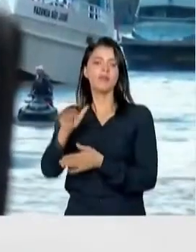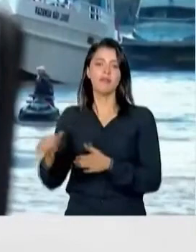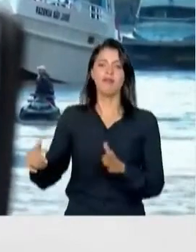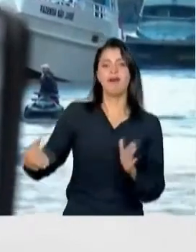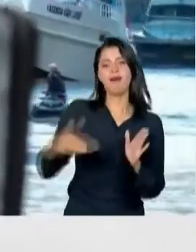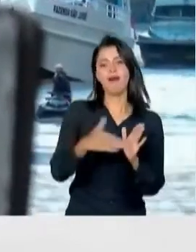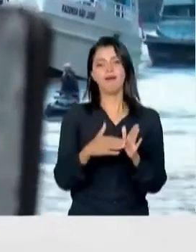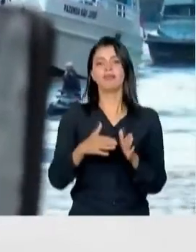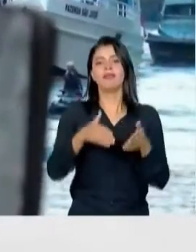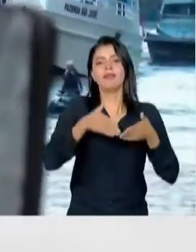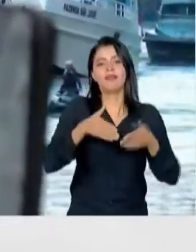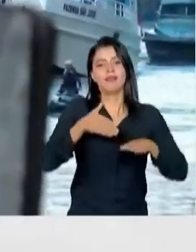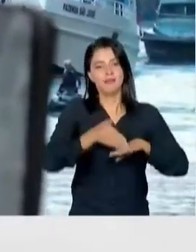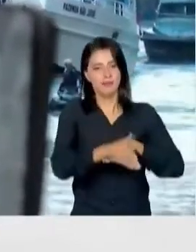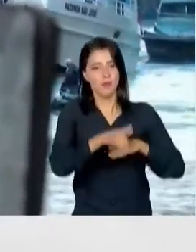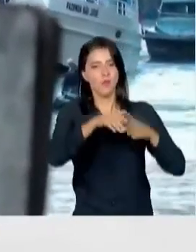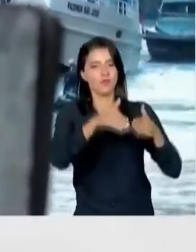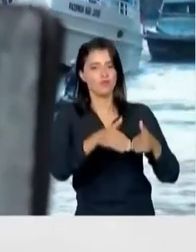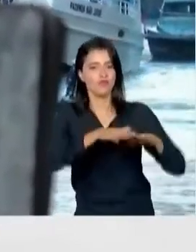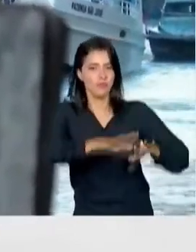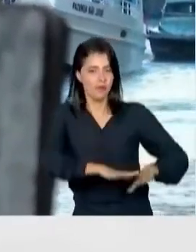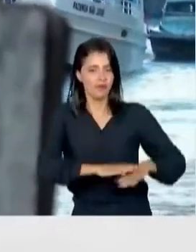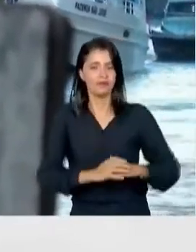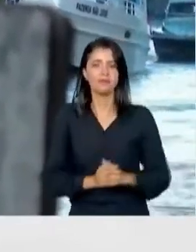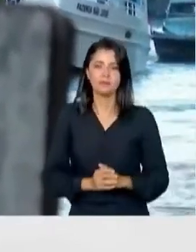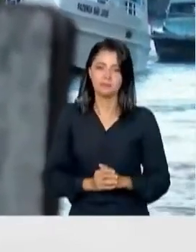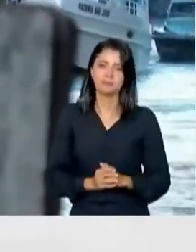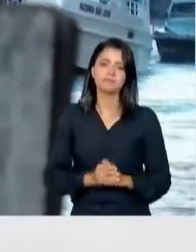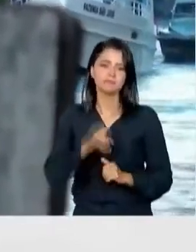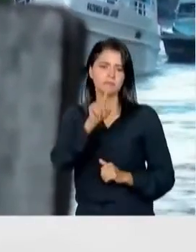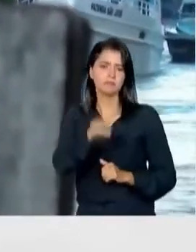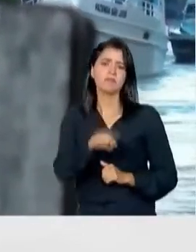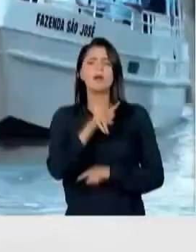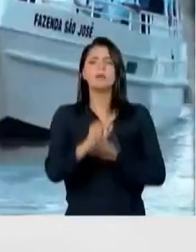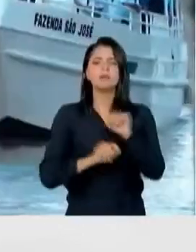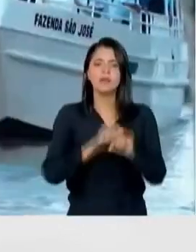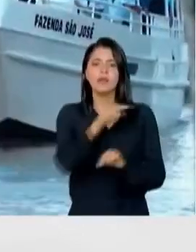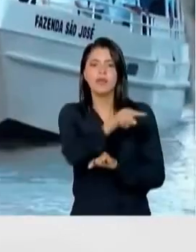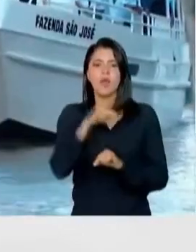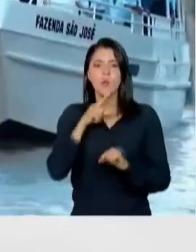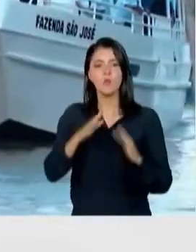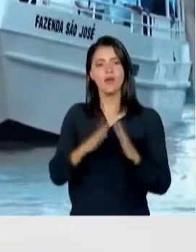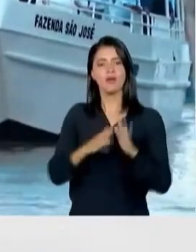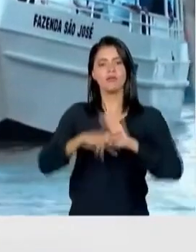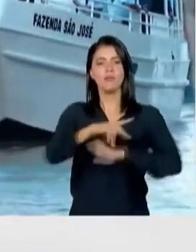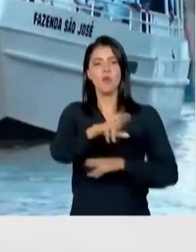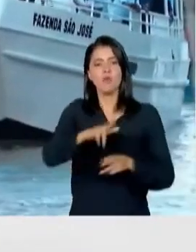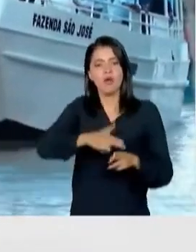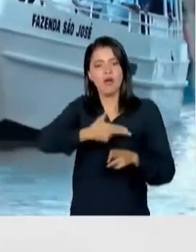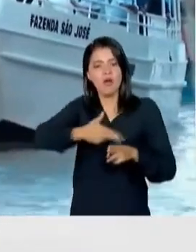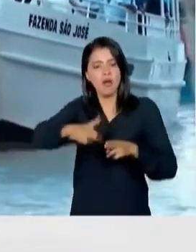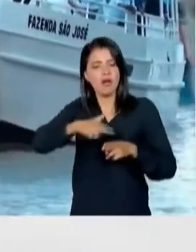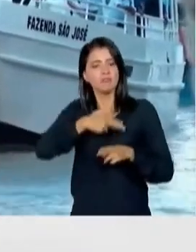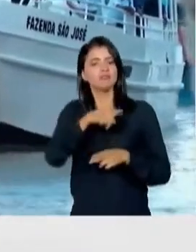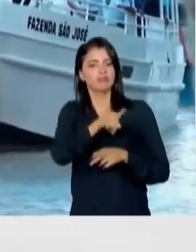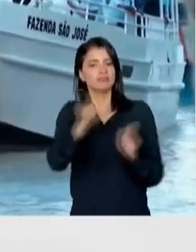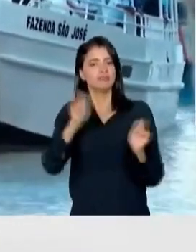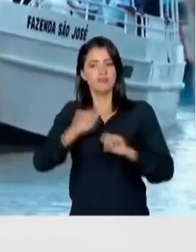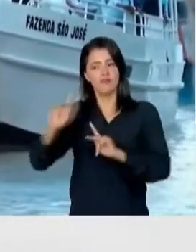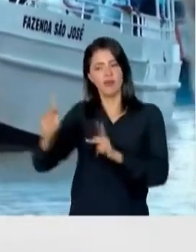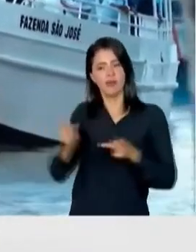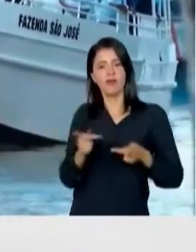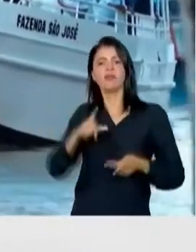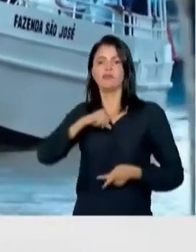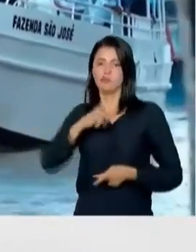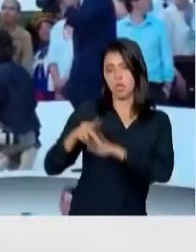de três dias do macron aqui eles passearam de barco ontem hoje o macron vai andar na Avenida Paulista ele quer andar na venina Paulista à